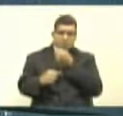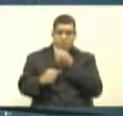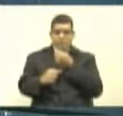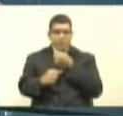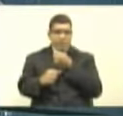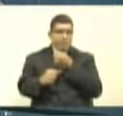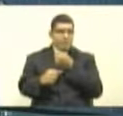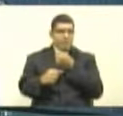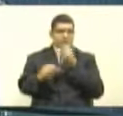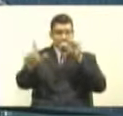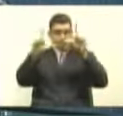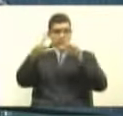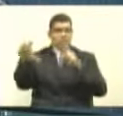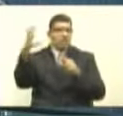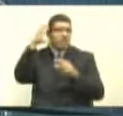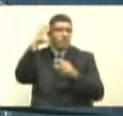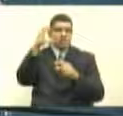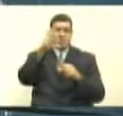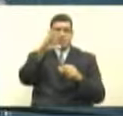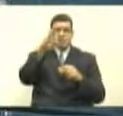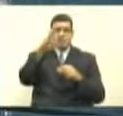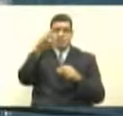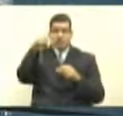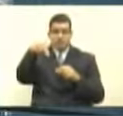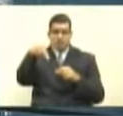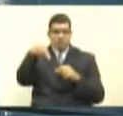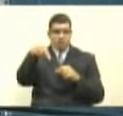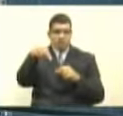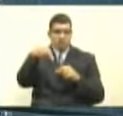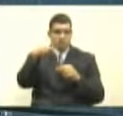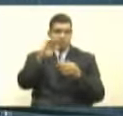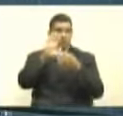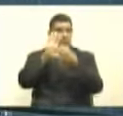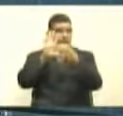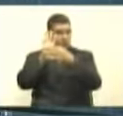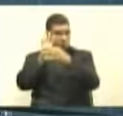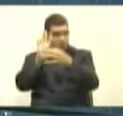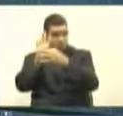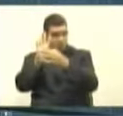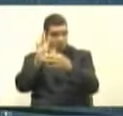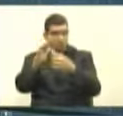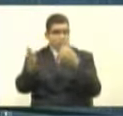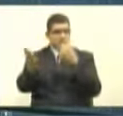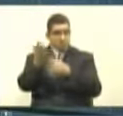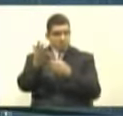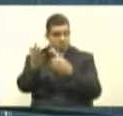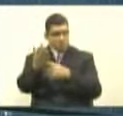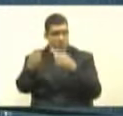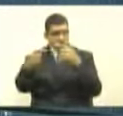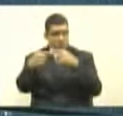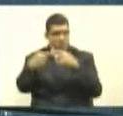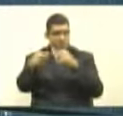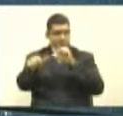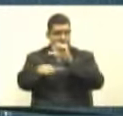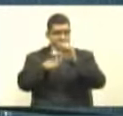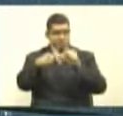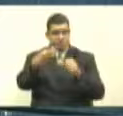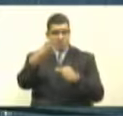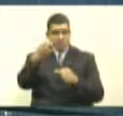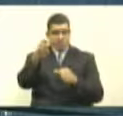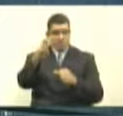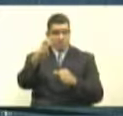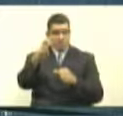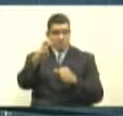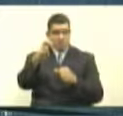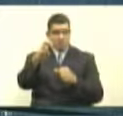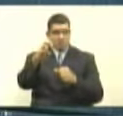entrevista na rádio CBN, comentando a decisão judicial que bloqueou 35